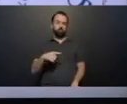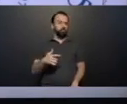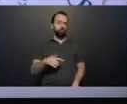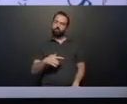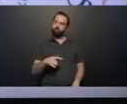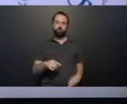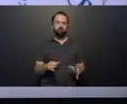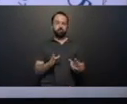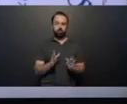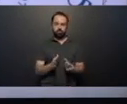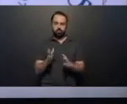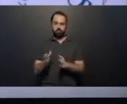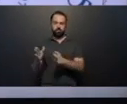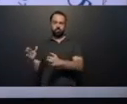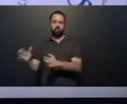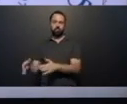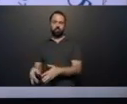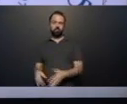dízimas periódicas.